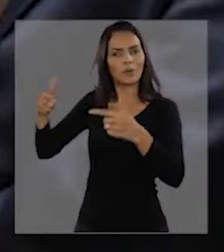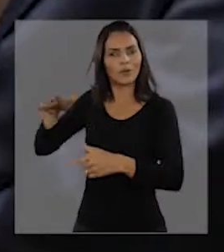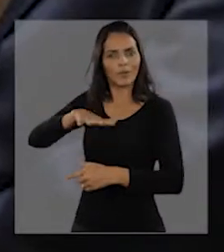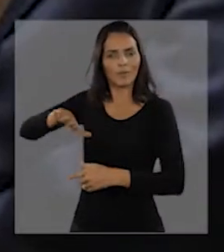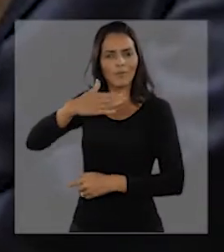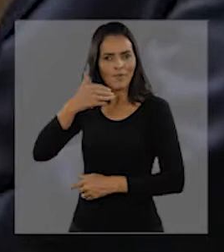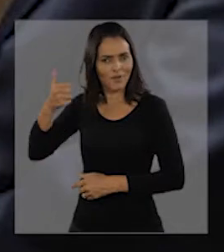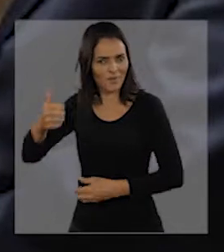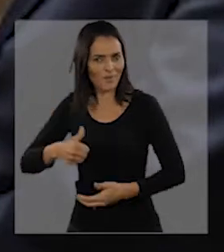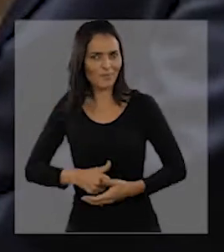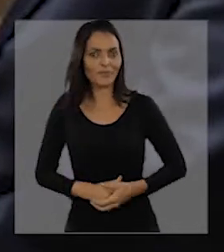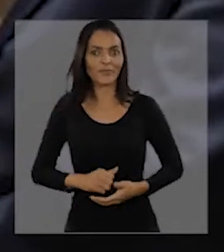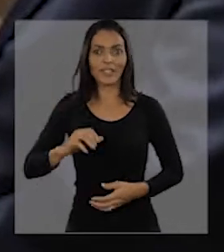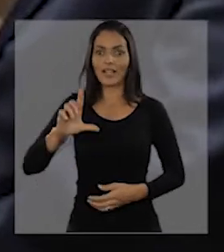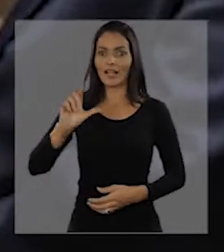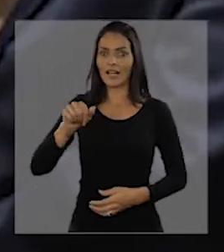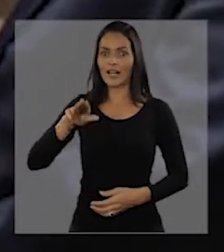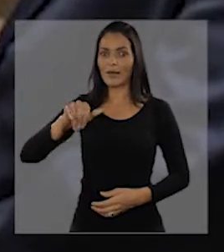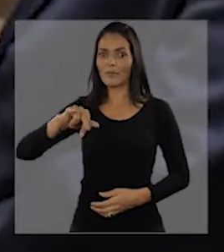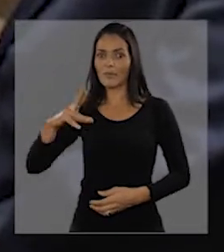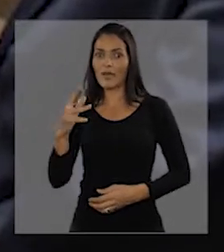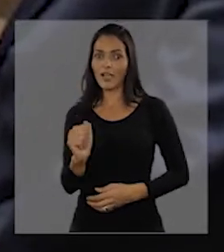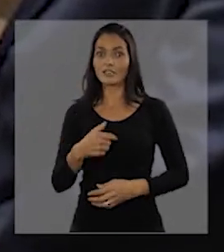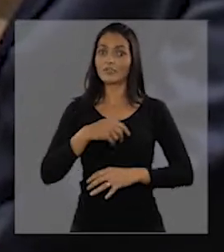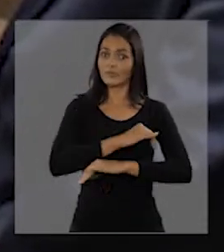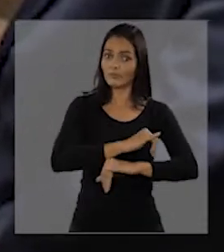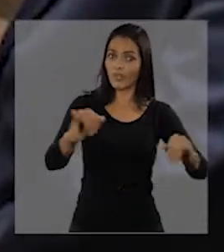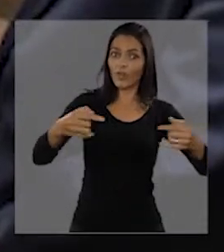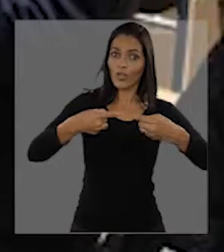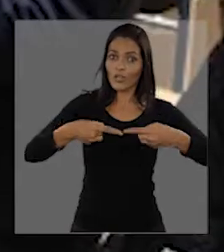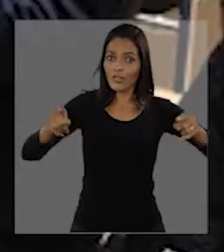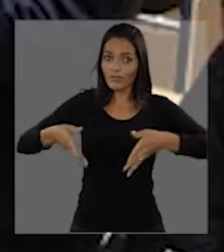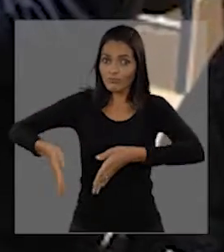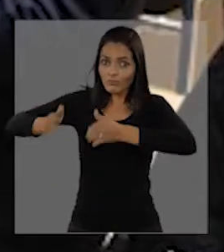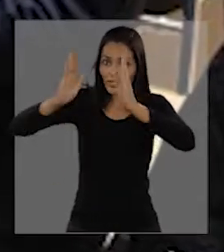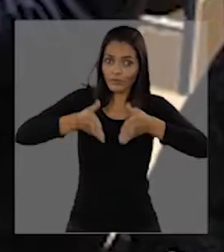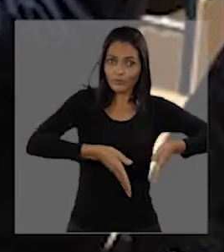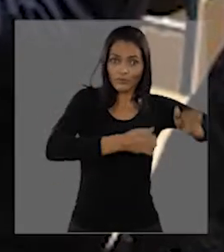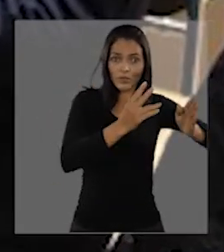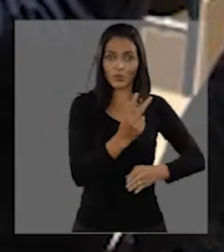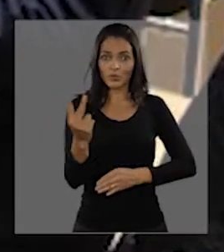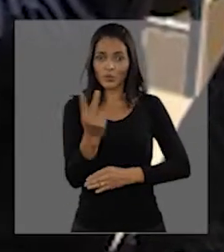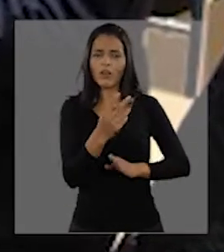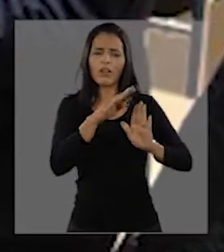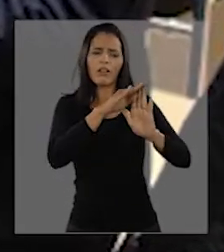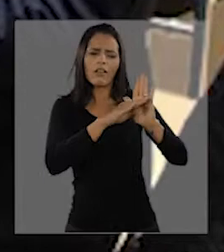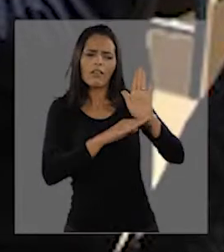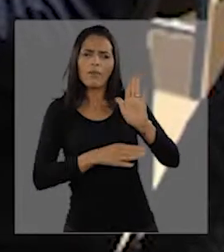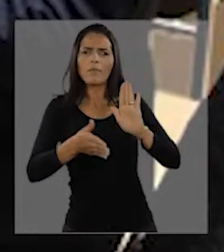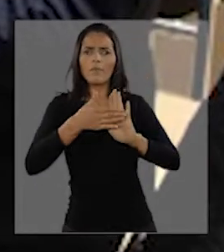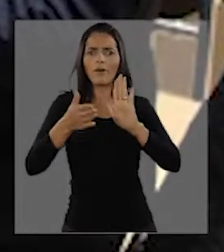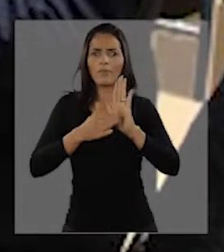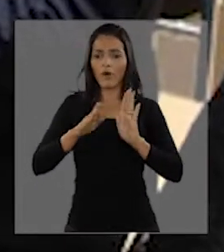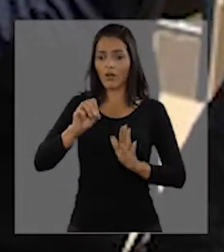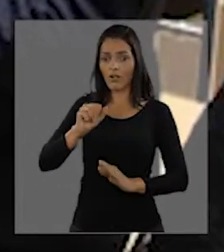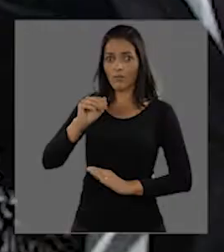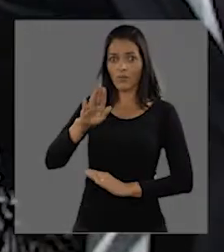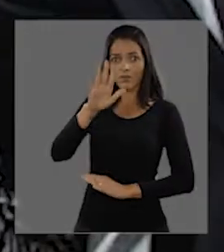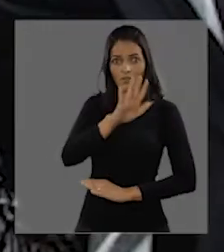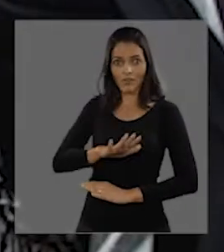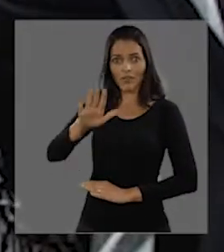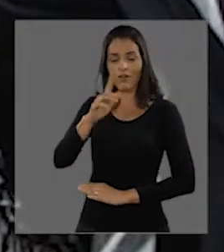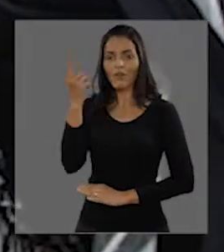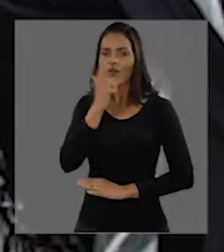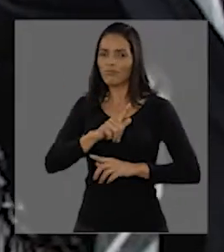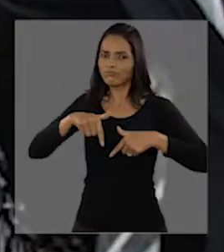Lamáquia lembrou que a inauguração dos novos espaços faz parte de uma extensa lista de propostas que a OAB Nacional tem colocado em prática